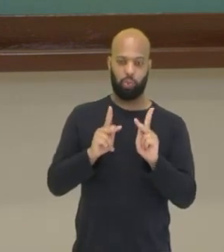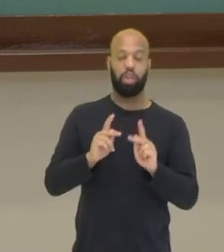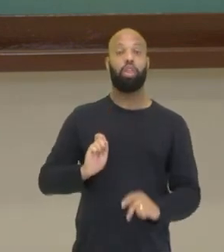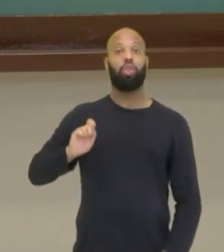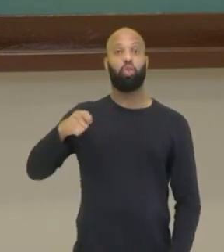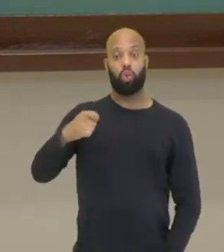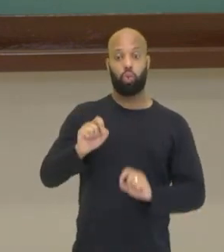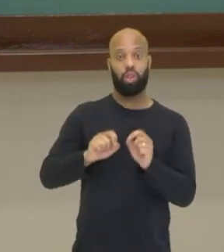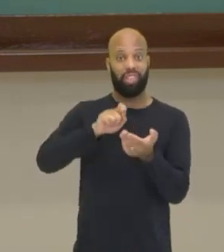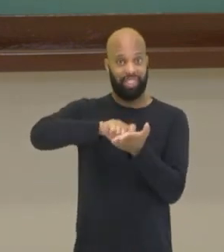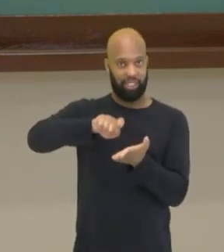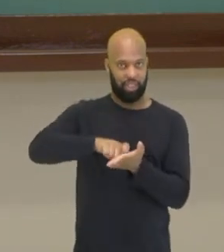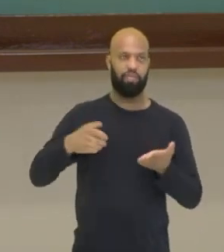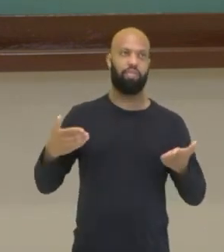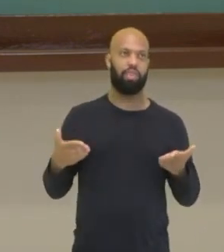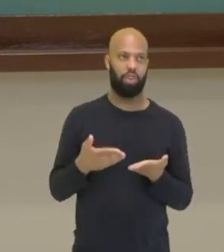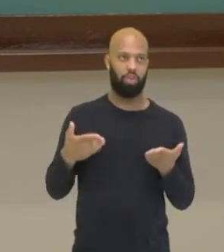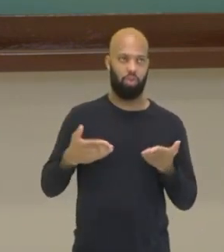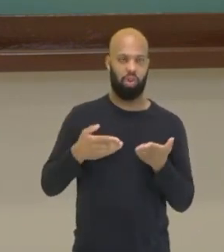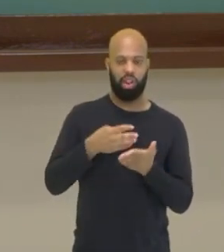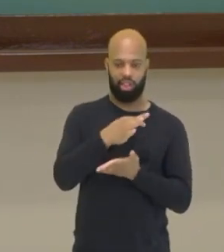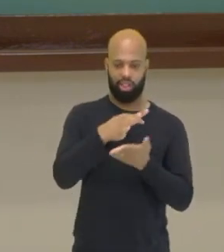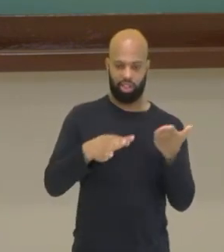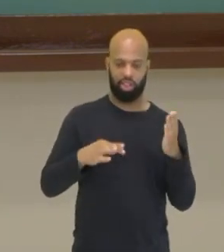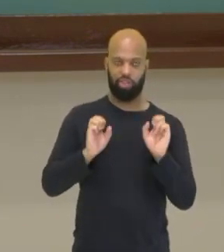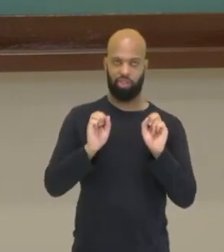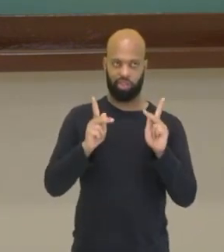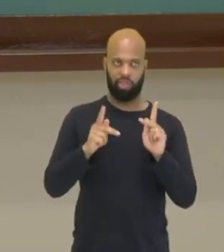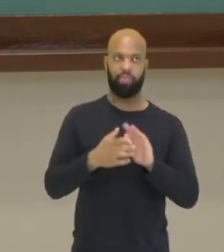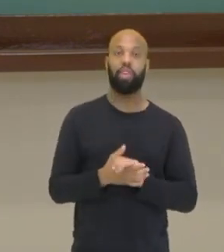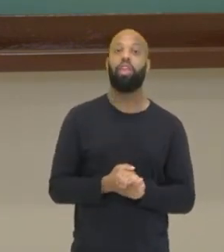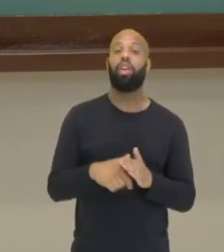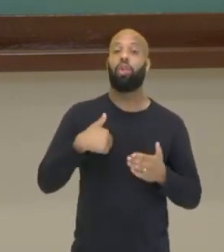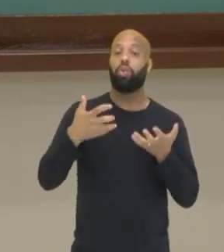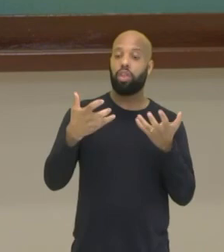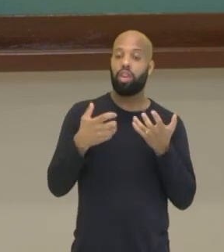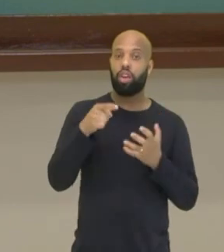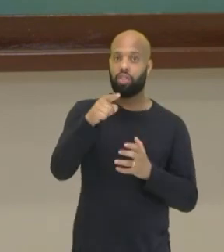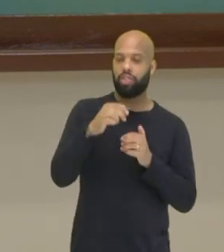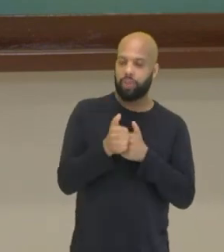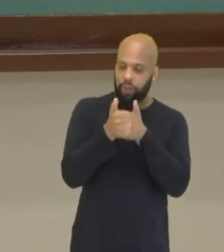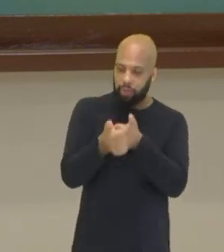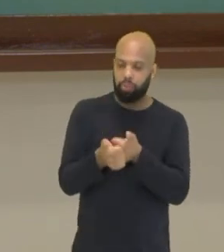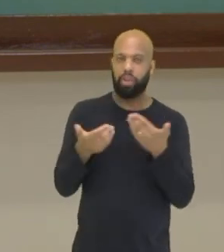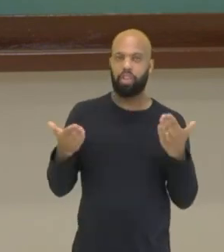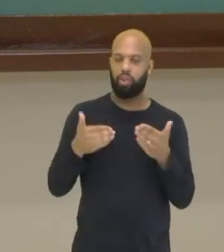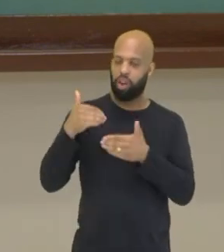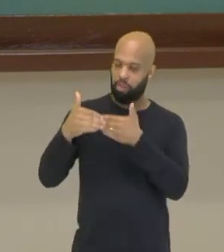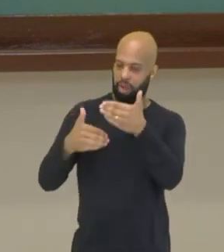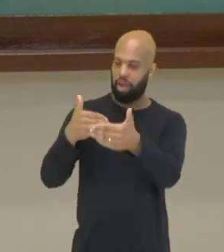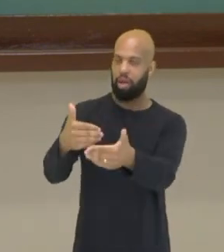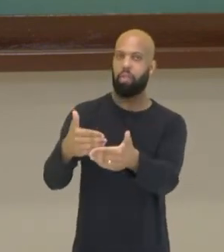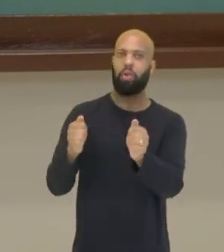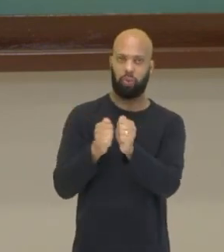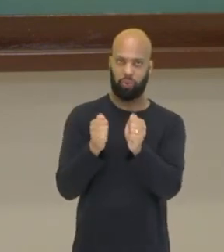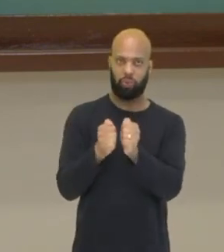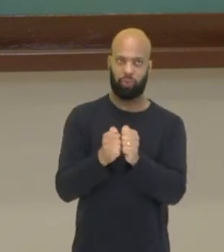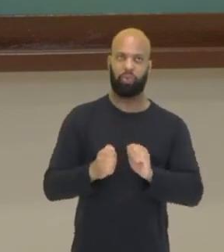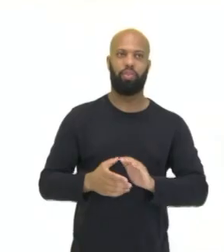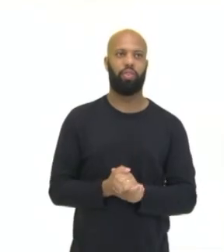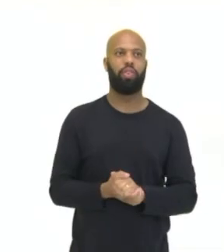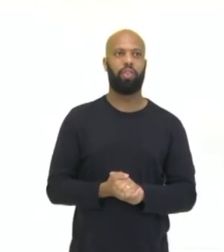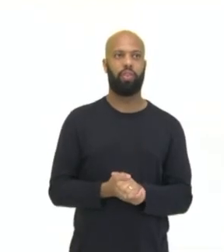uma produção aqui de texto, tá? Então eu quero que você acompanhe os encaminhamentos aqui comigo.